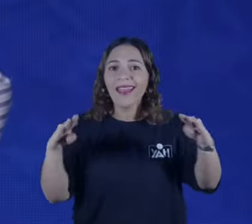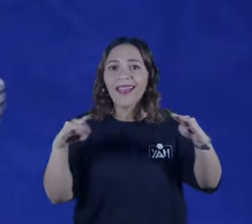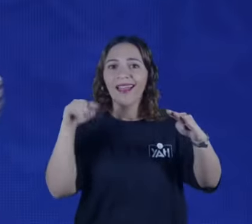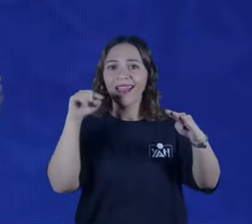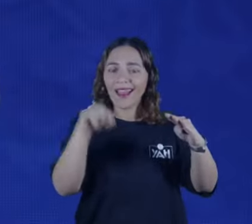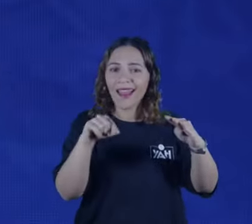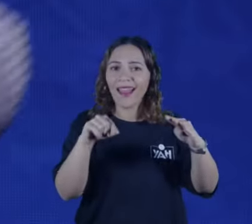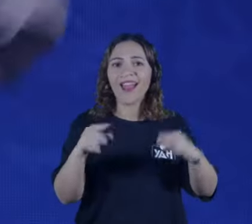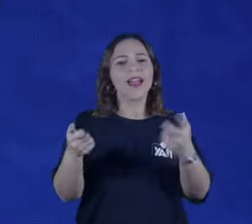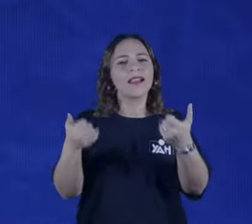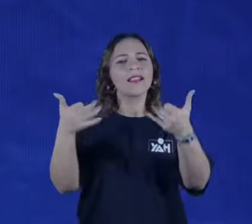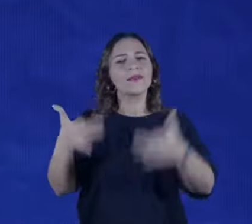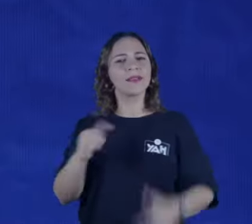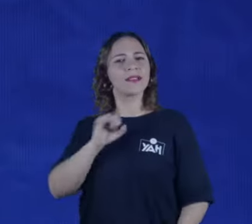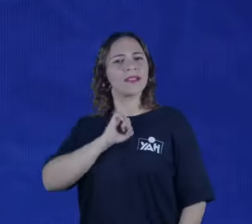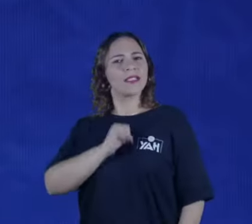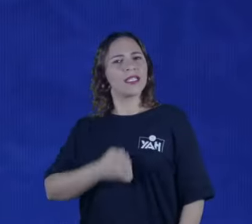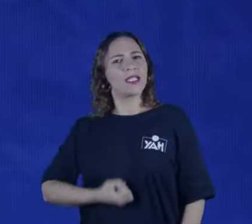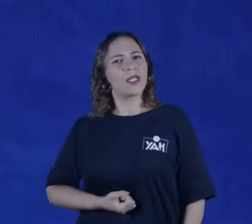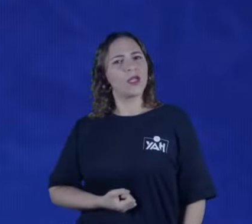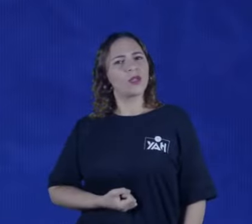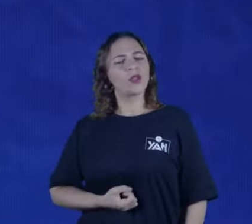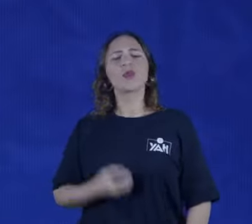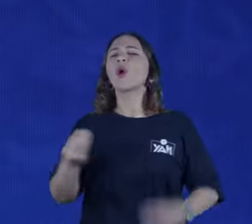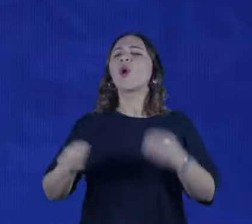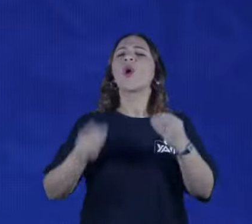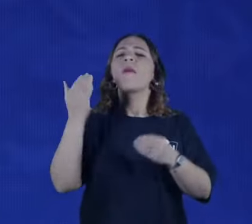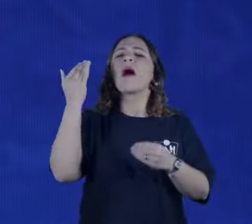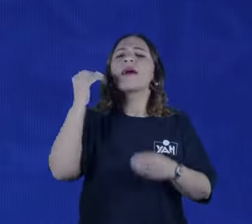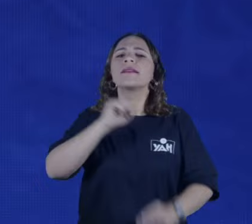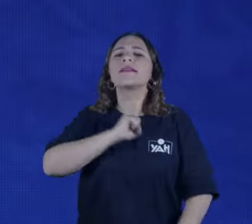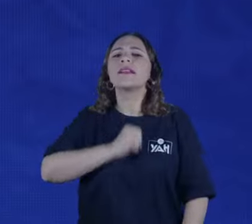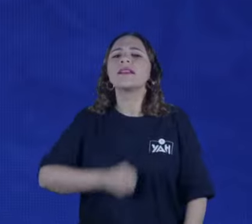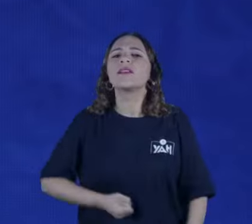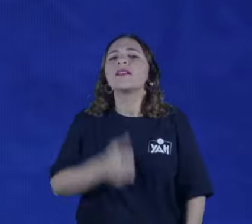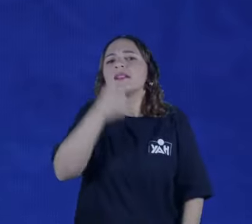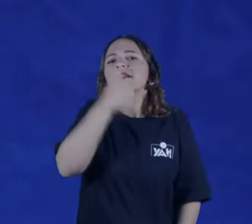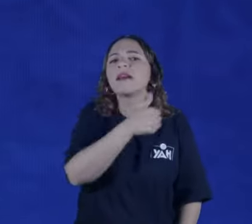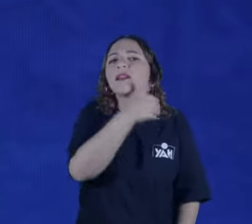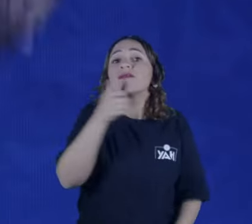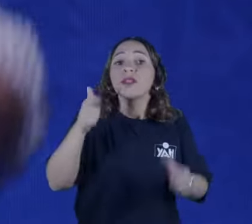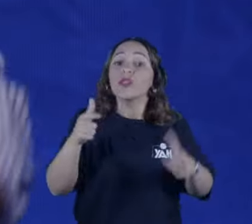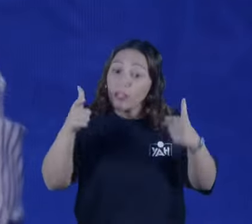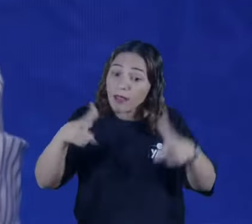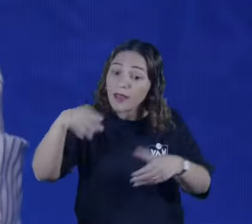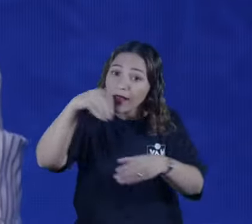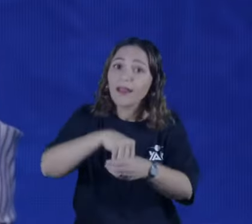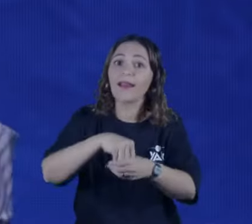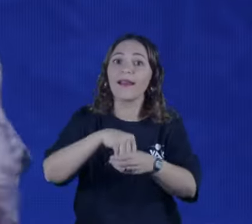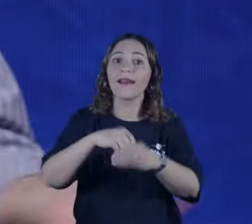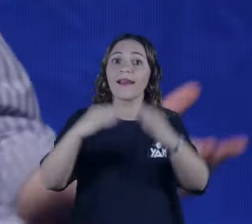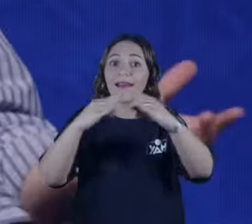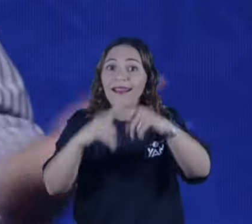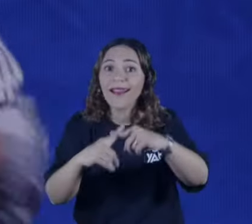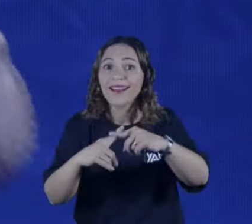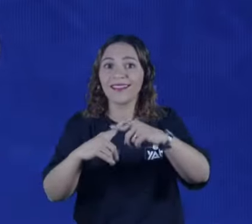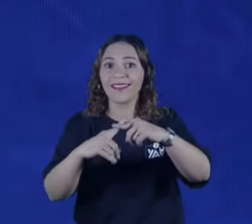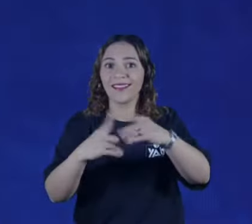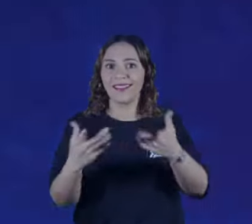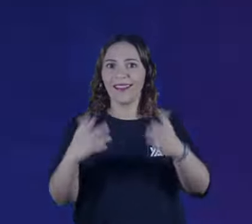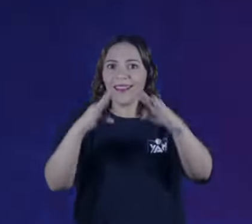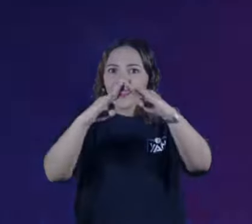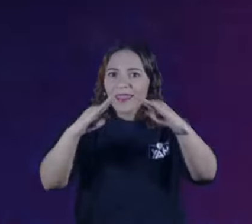de sacerdócio santo. Onde o sacerdote fazia os sacrifícios, irmãos? No templo. E os